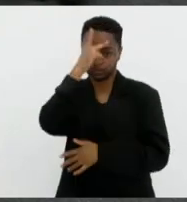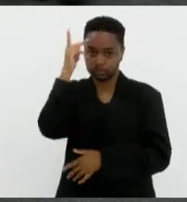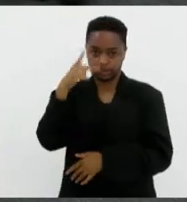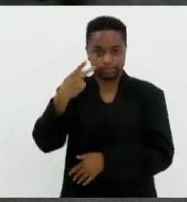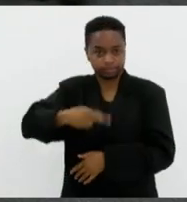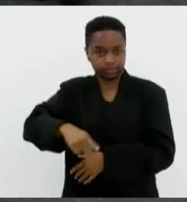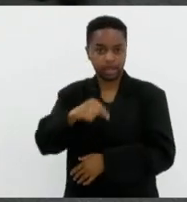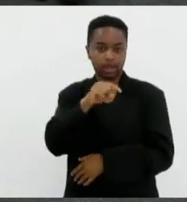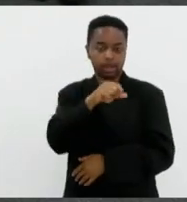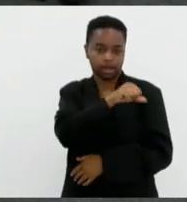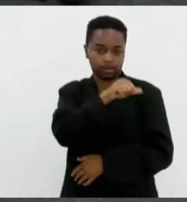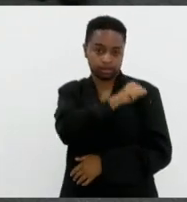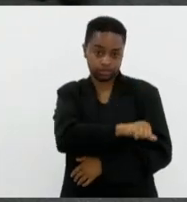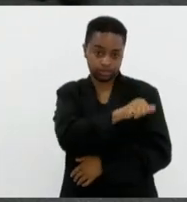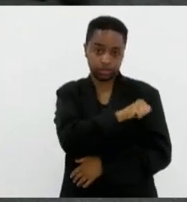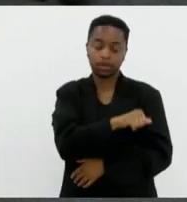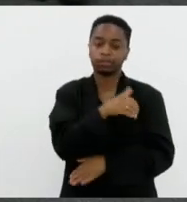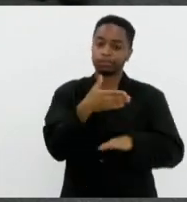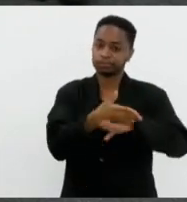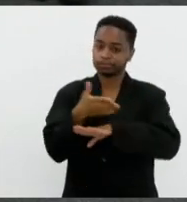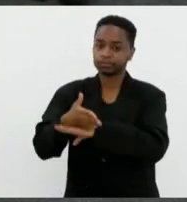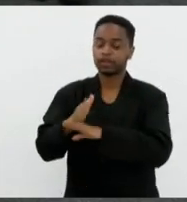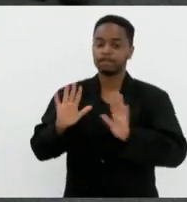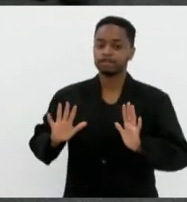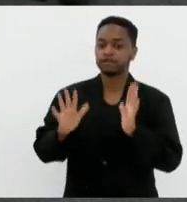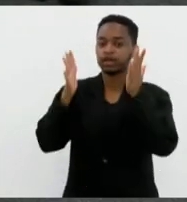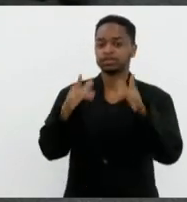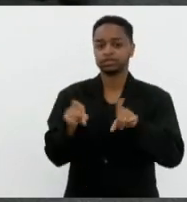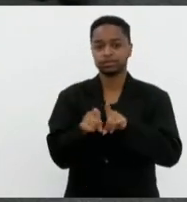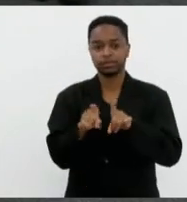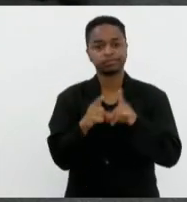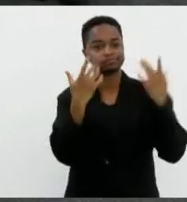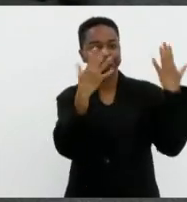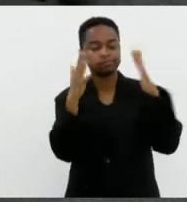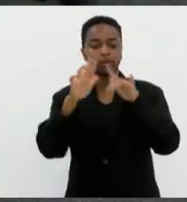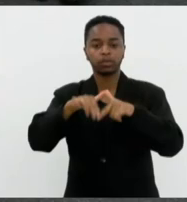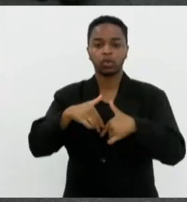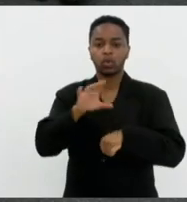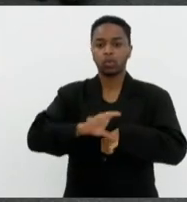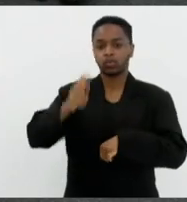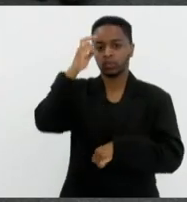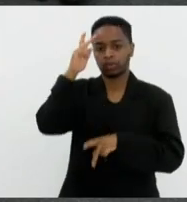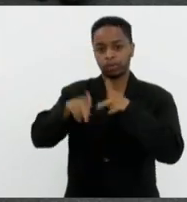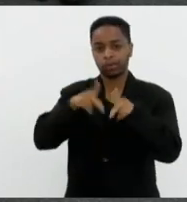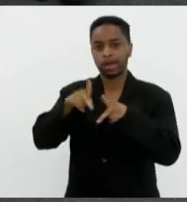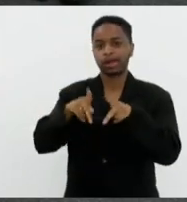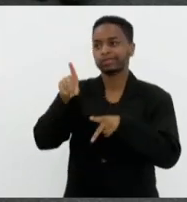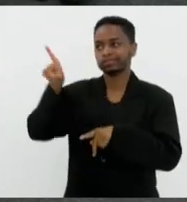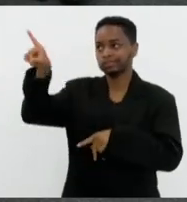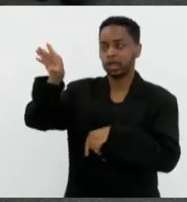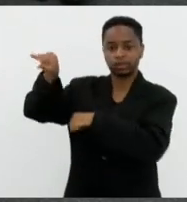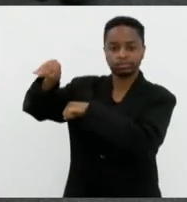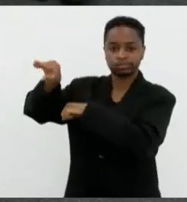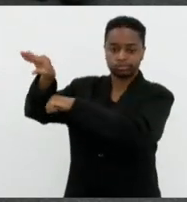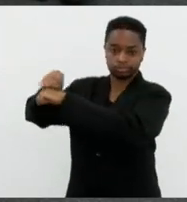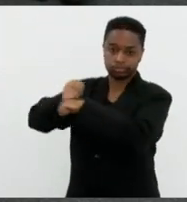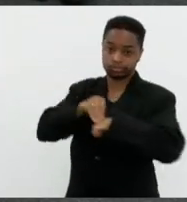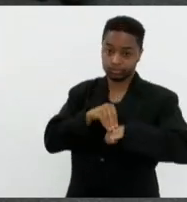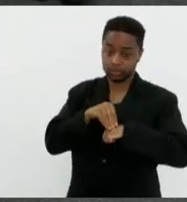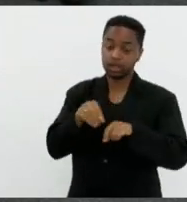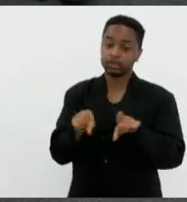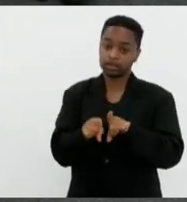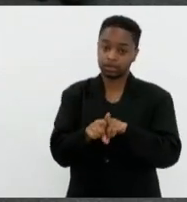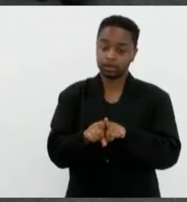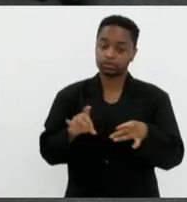Janeiro, não é? Nos arraiais, celebrando a cultura popular que veio do Nordeste e que faz parte